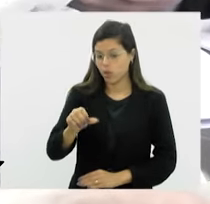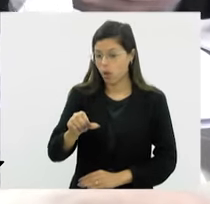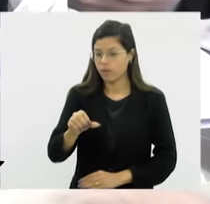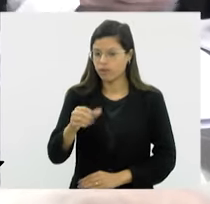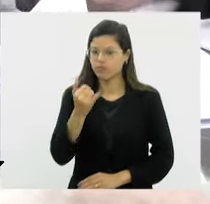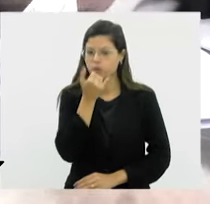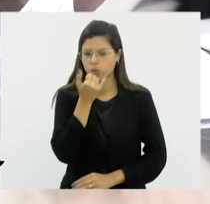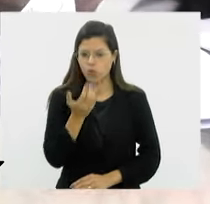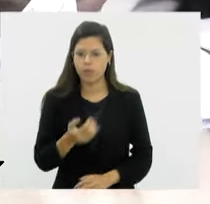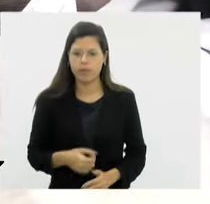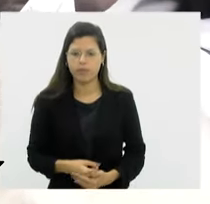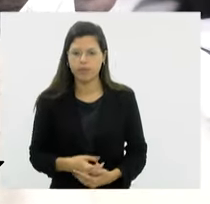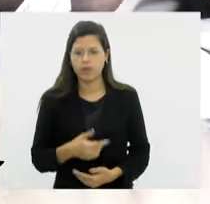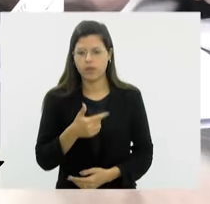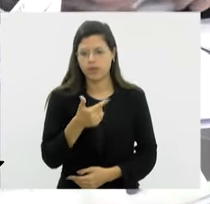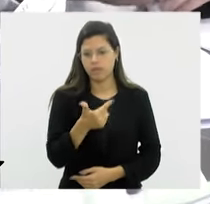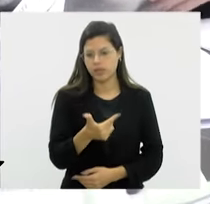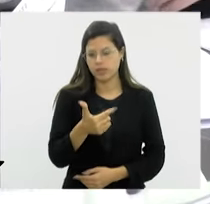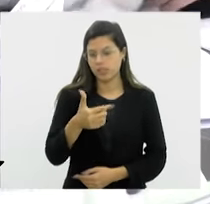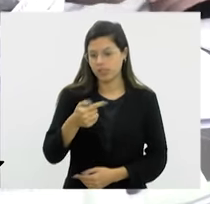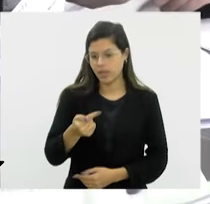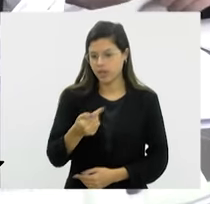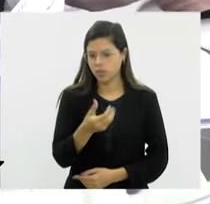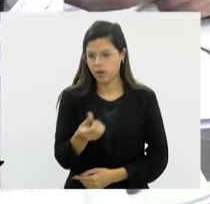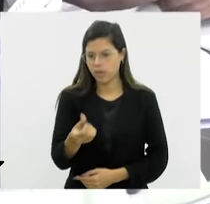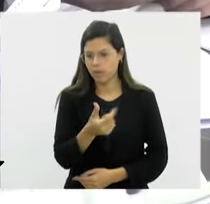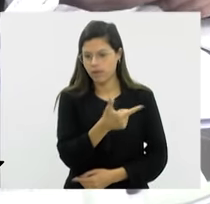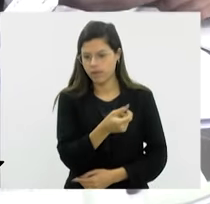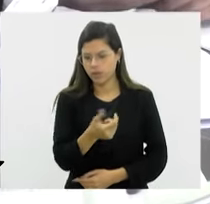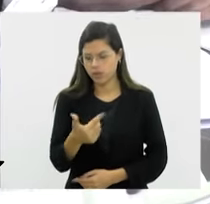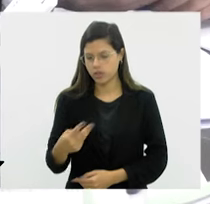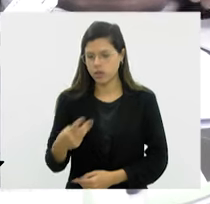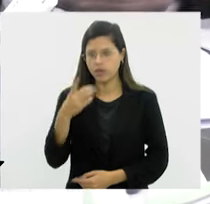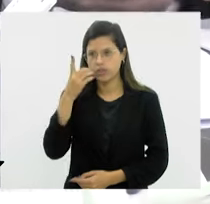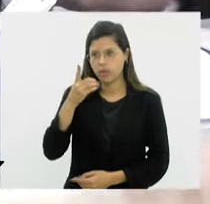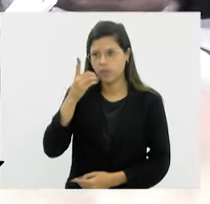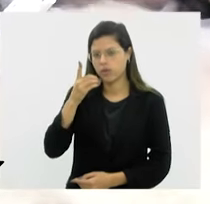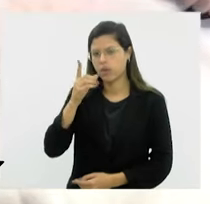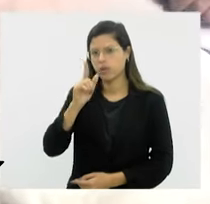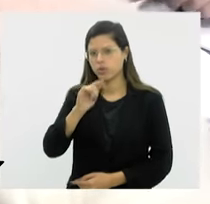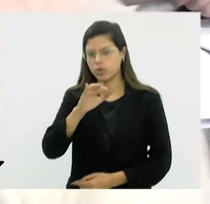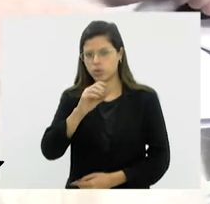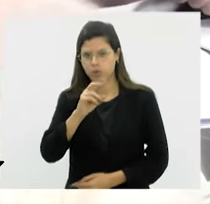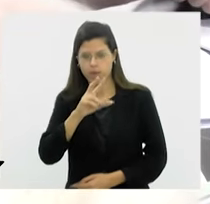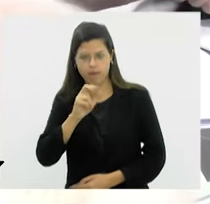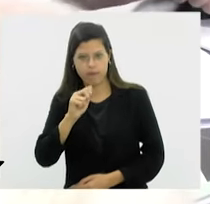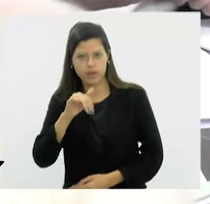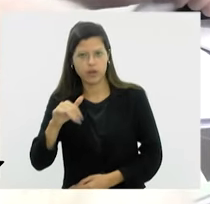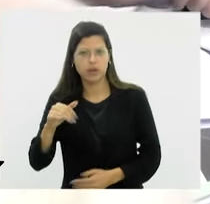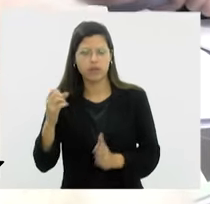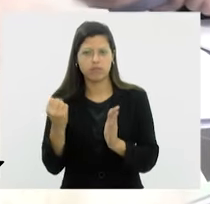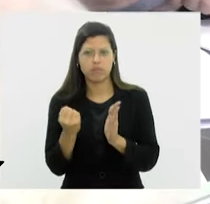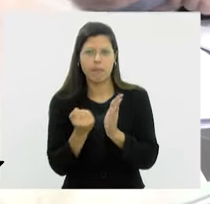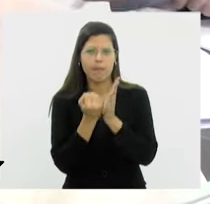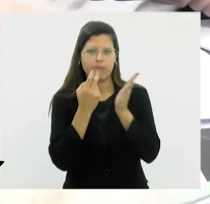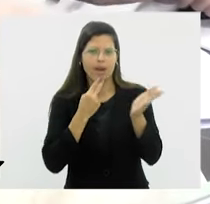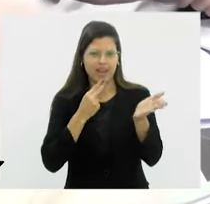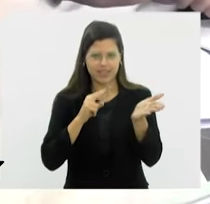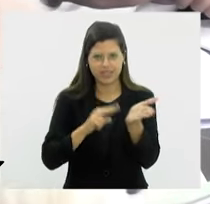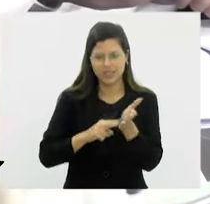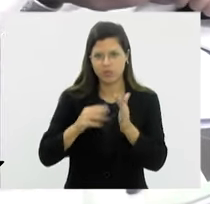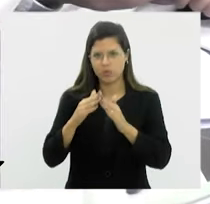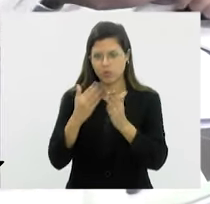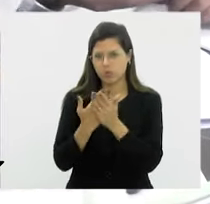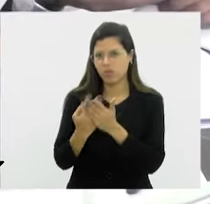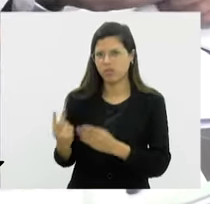desculpas. 19 da pauta, projeto de lei 2766 de 23, de autoria do deputado Giovanni Ratinho, que institui o selo Escola que Valoriza a Vida, no